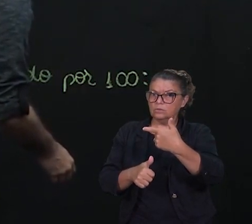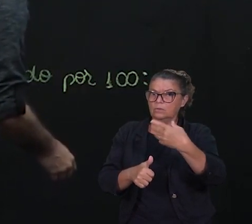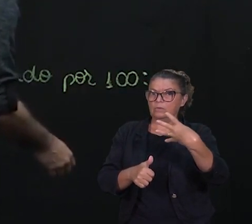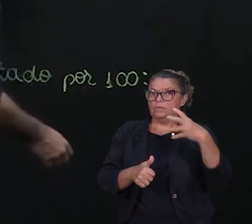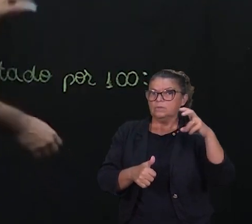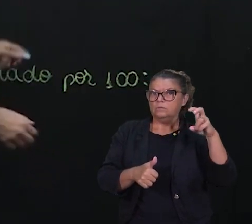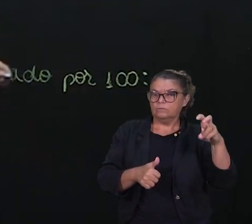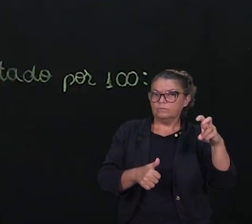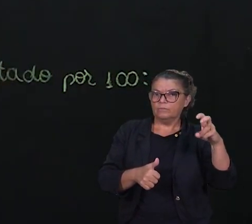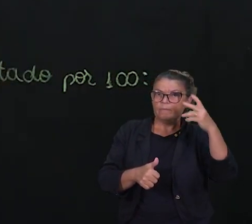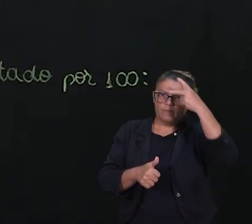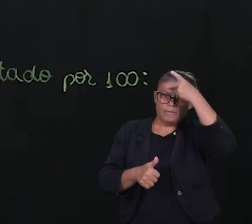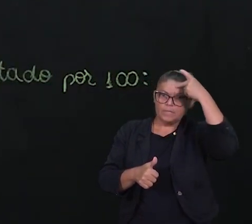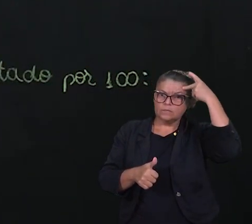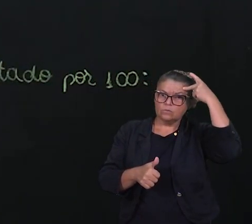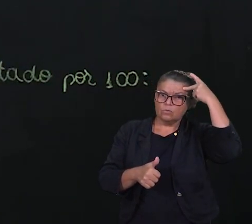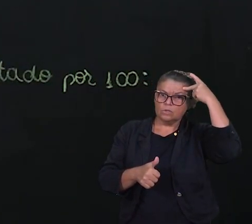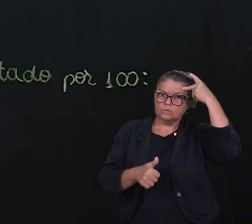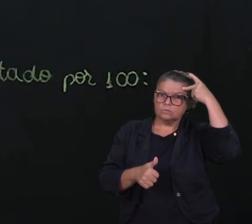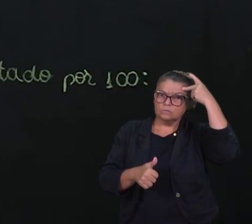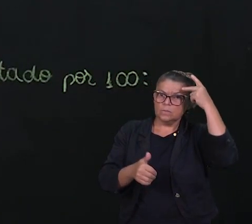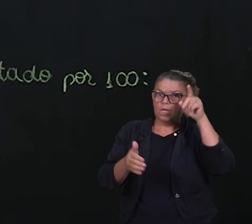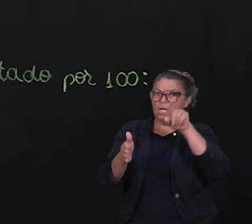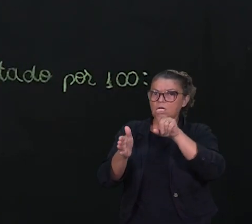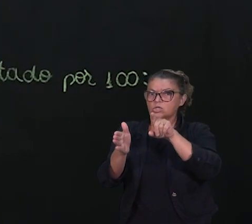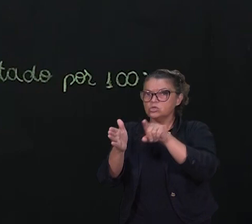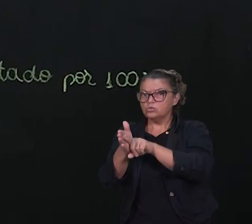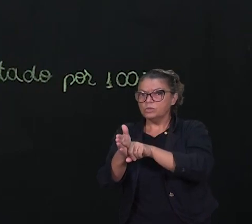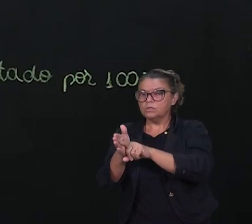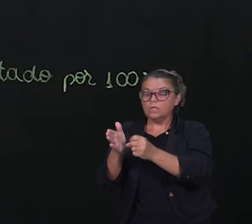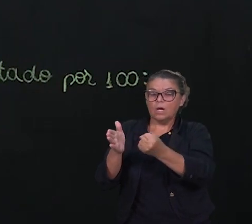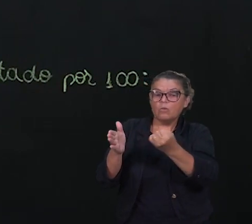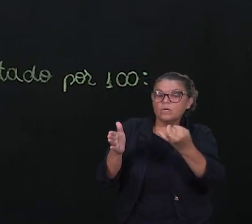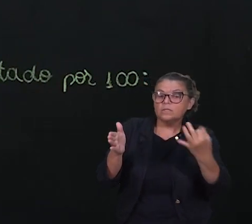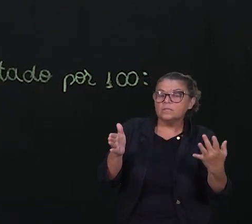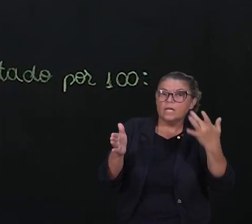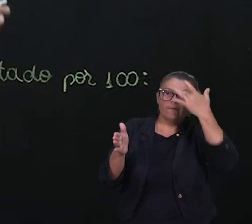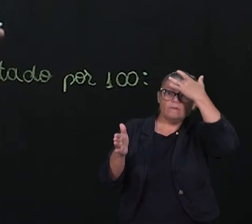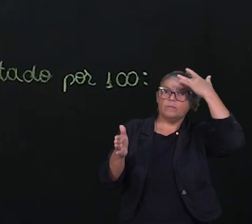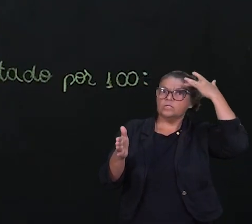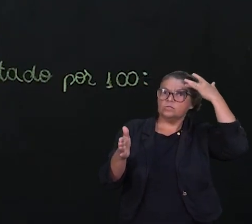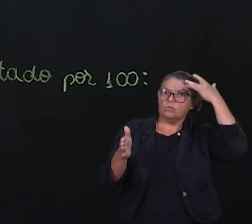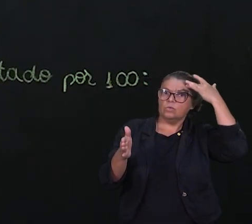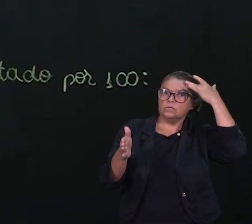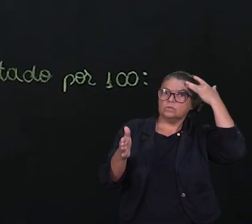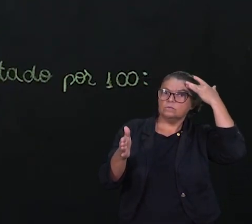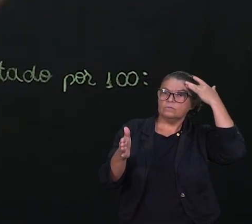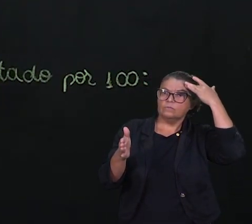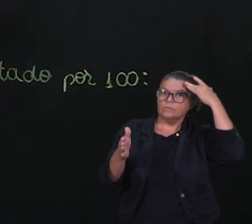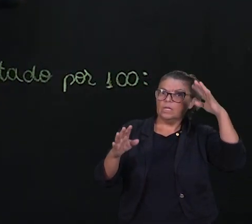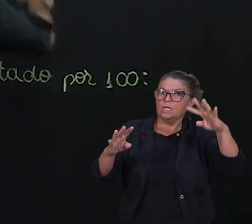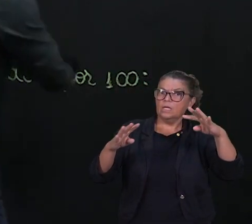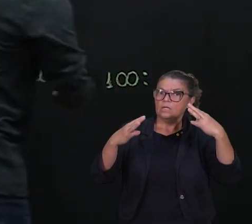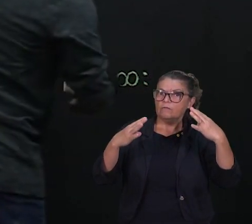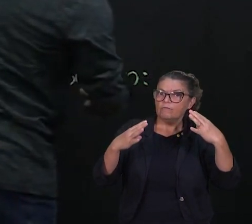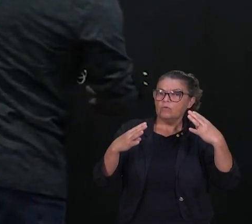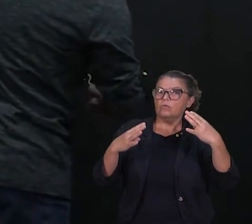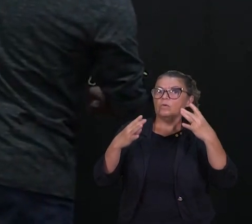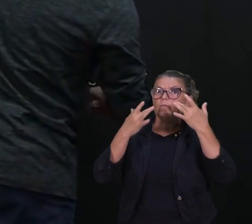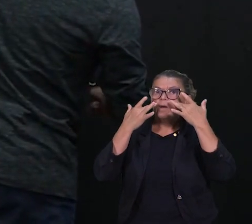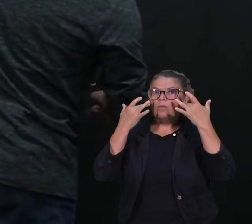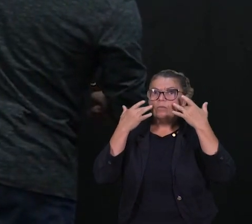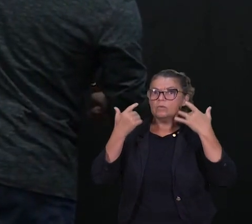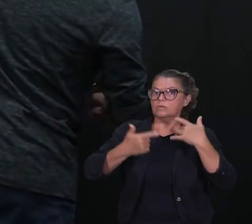245 pessoas, e subtrair pela quantidade de pessoas que foi para a próxima encenação, que nesse caso